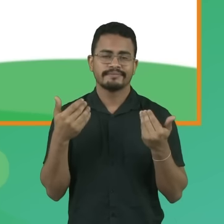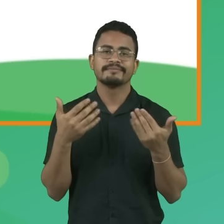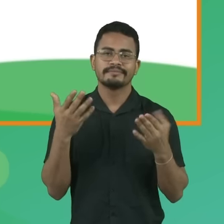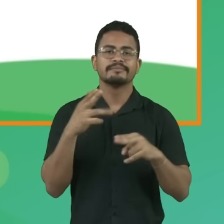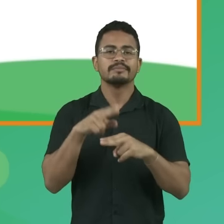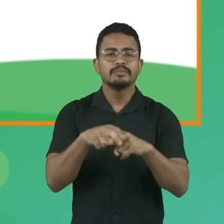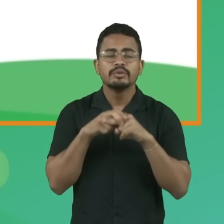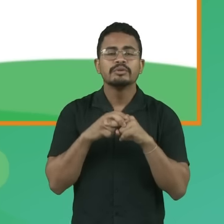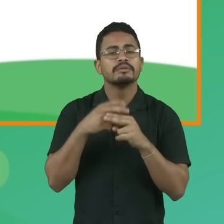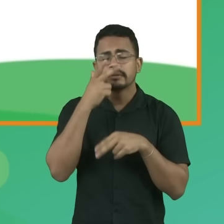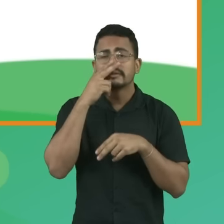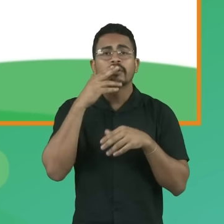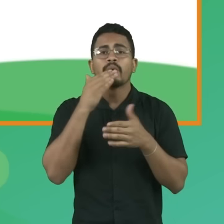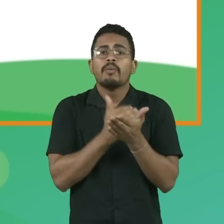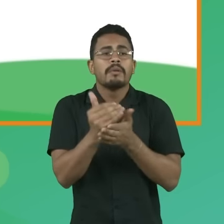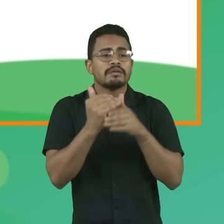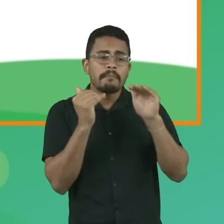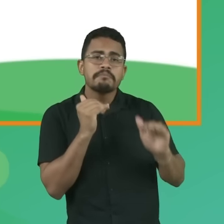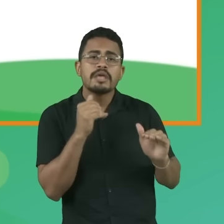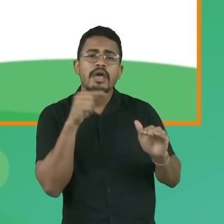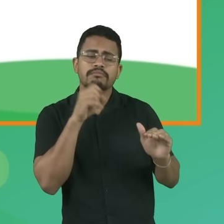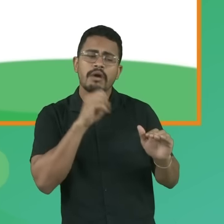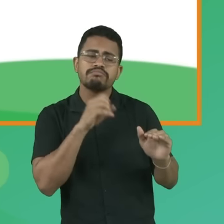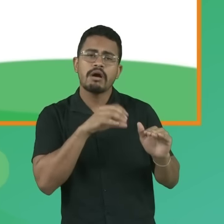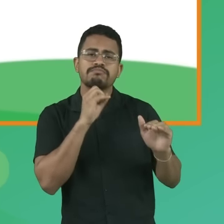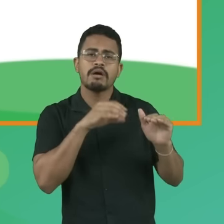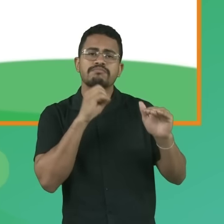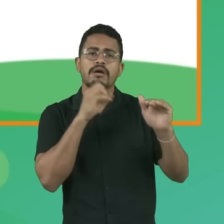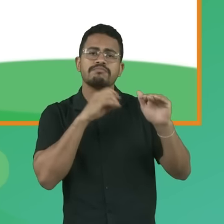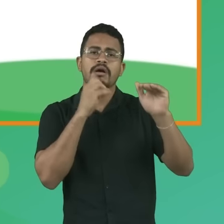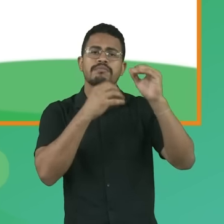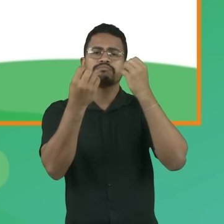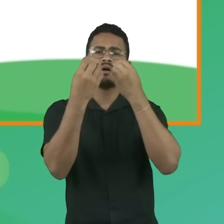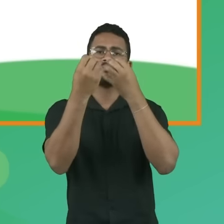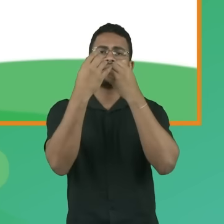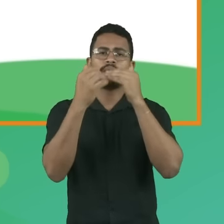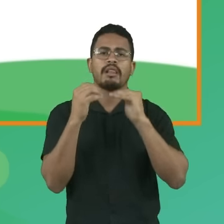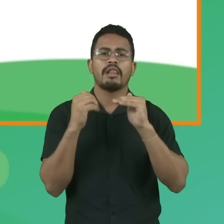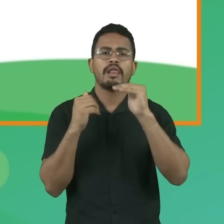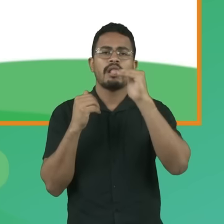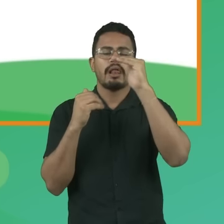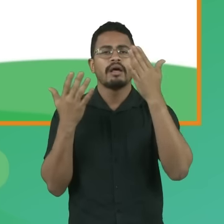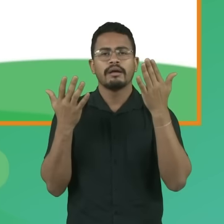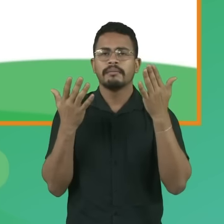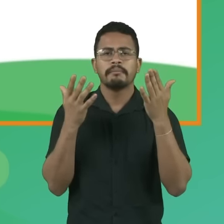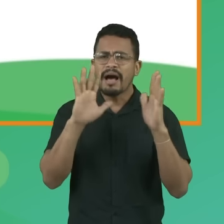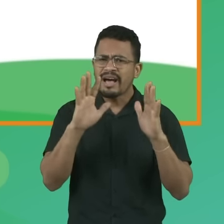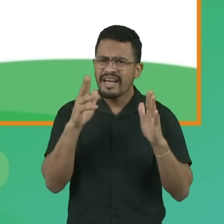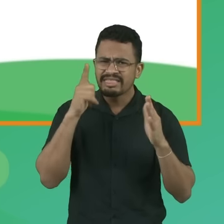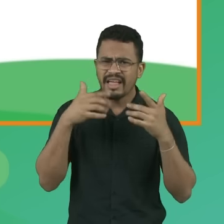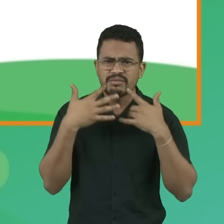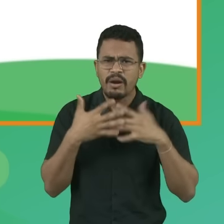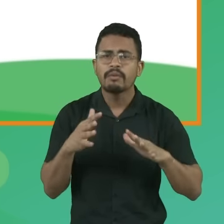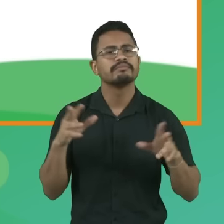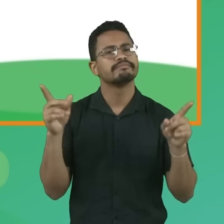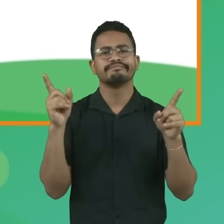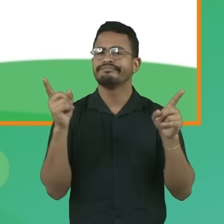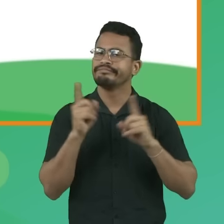pequeno, né? Ensinado para as meninas. Mas nada disso é um fator natural, que a pessoa, a criança